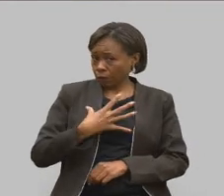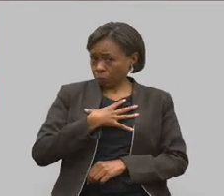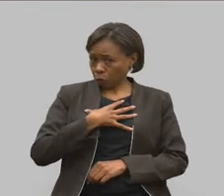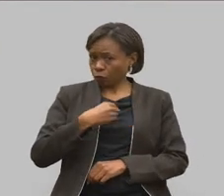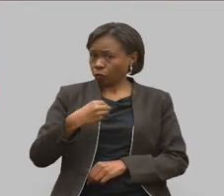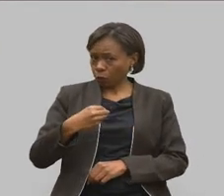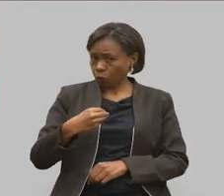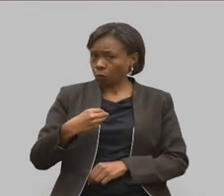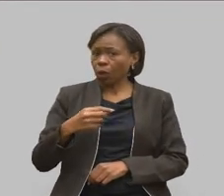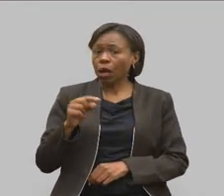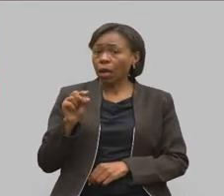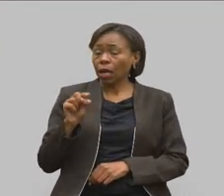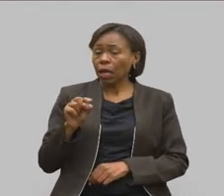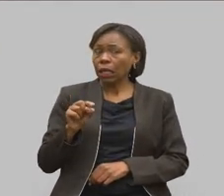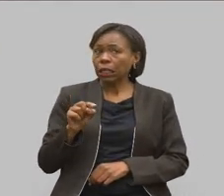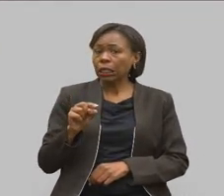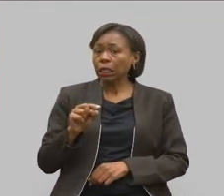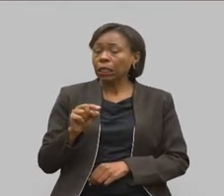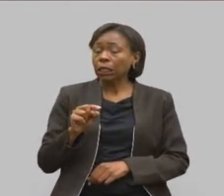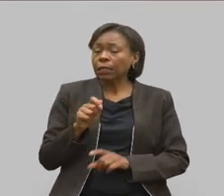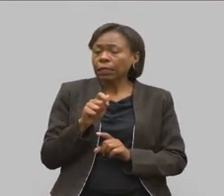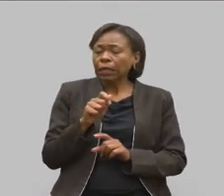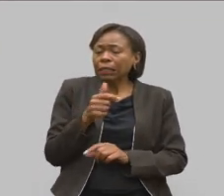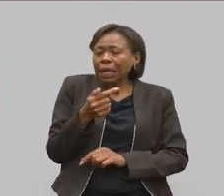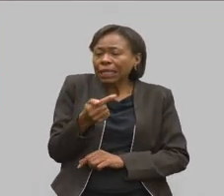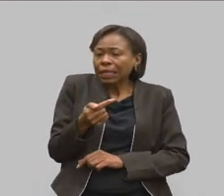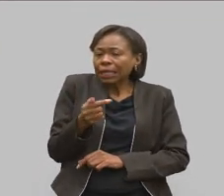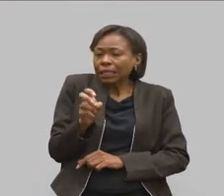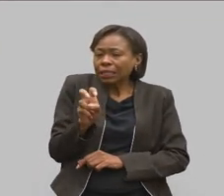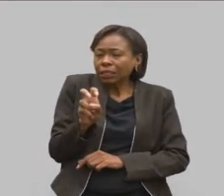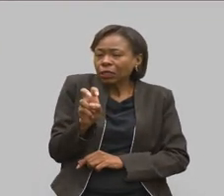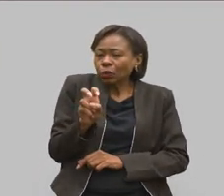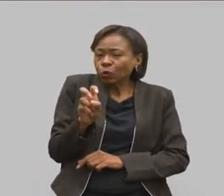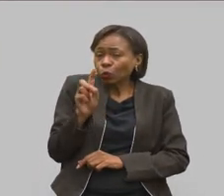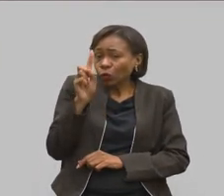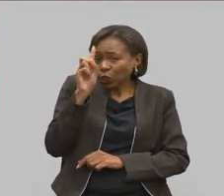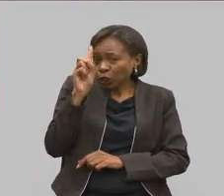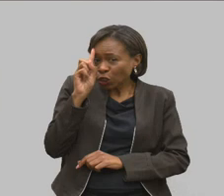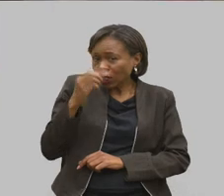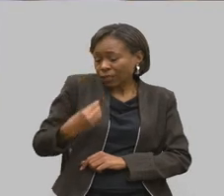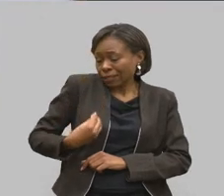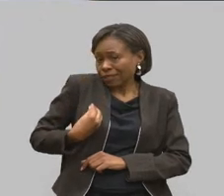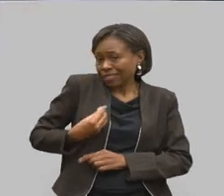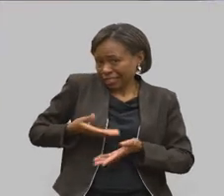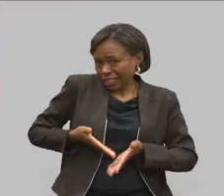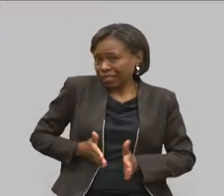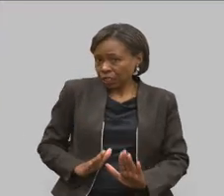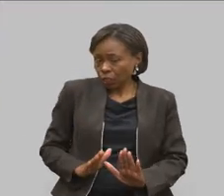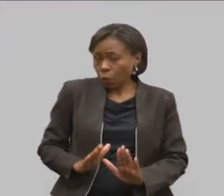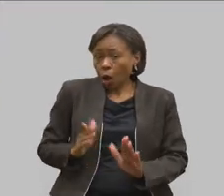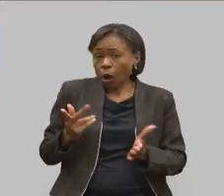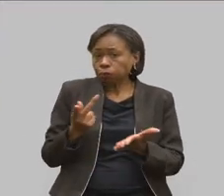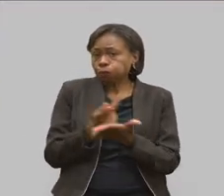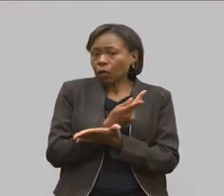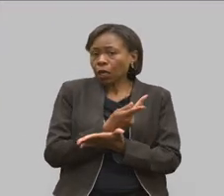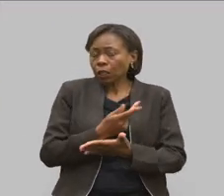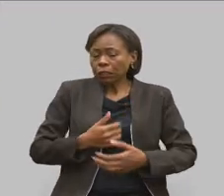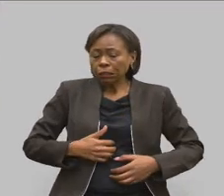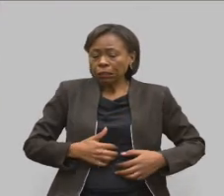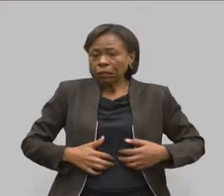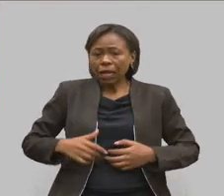75 dias de vida ele teve uma gastro interit precisou eh ser hospitalizado